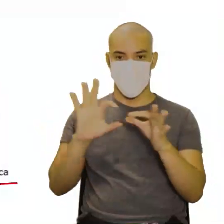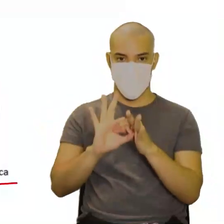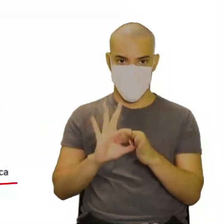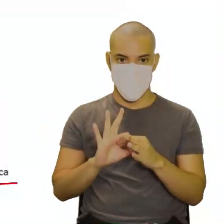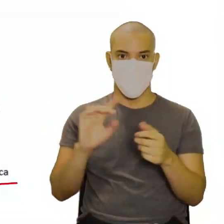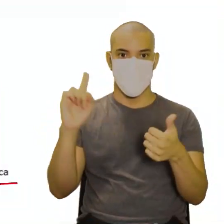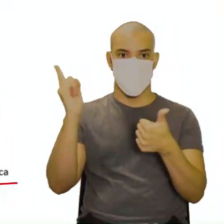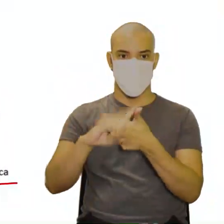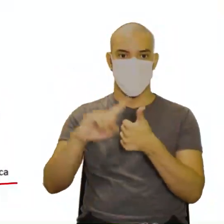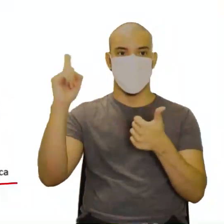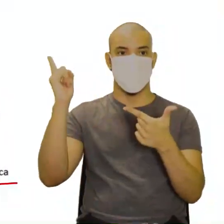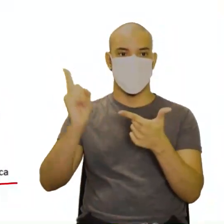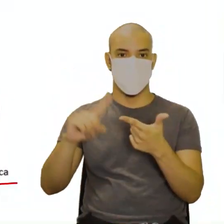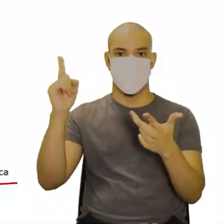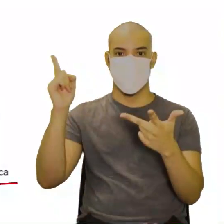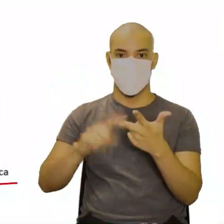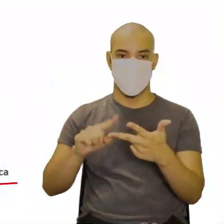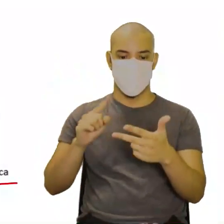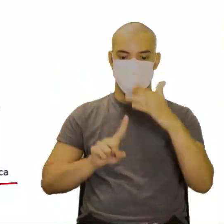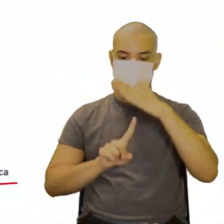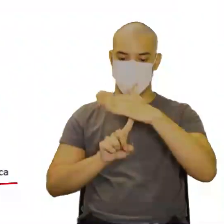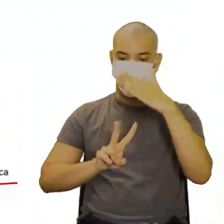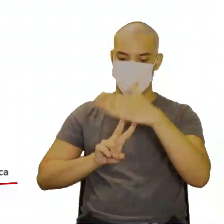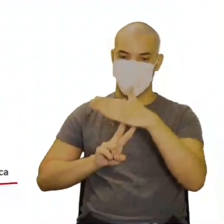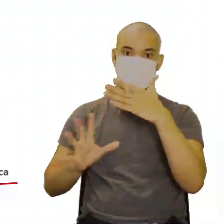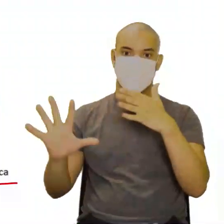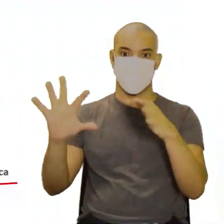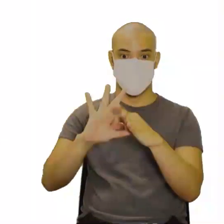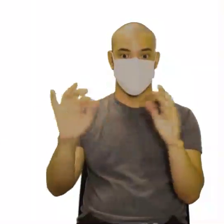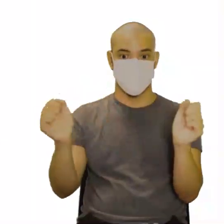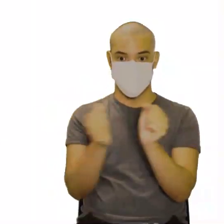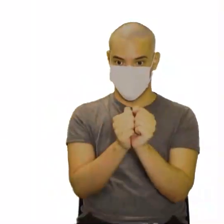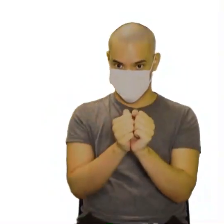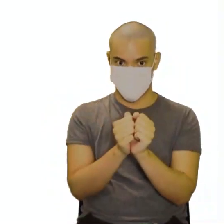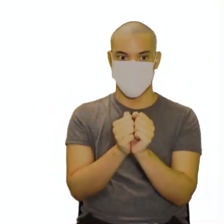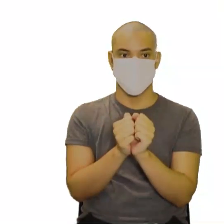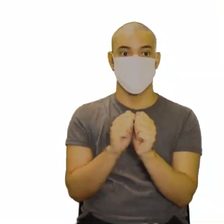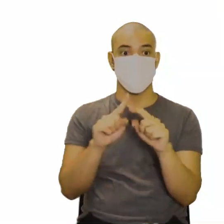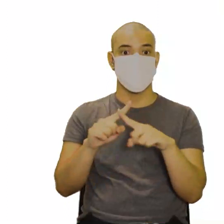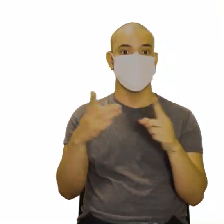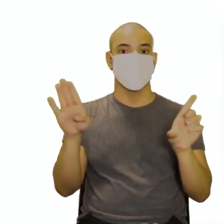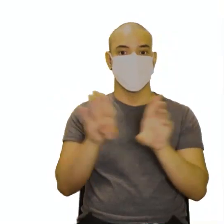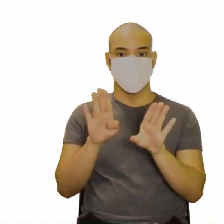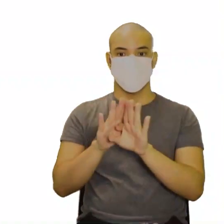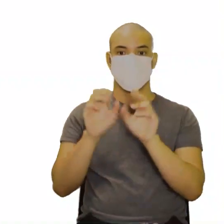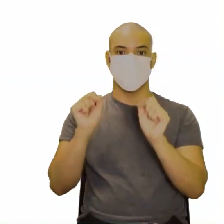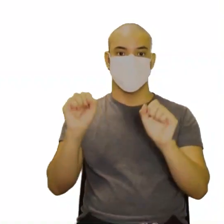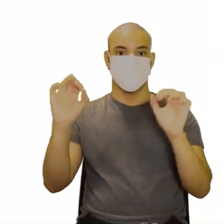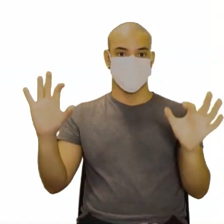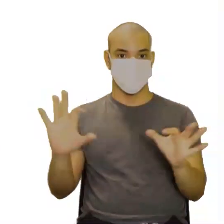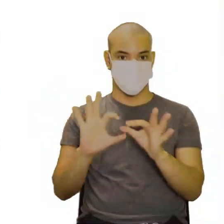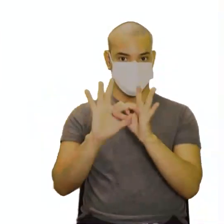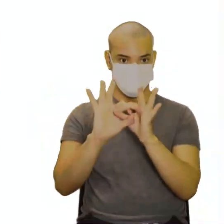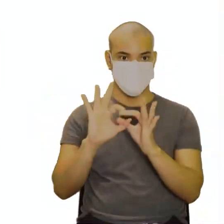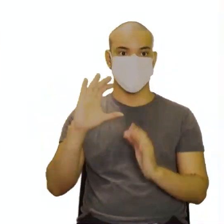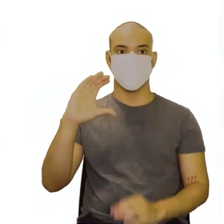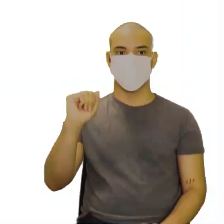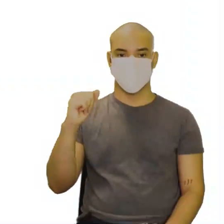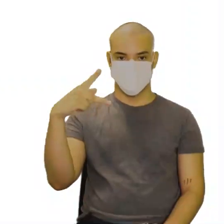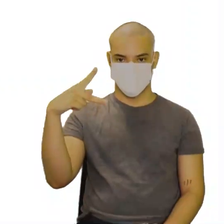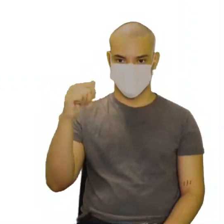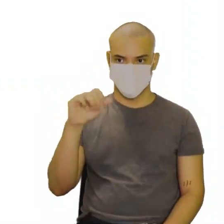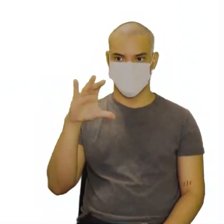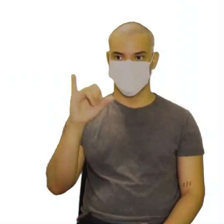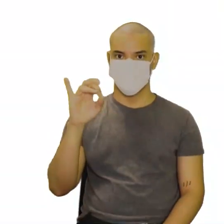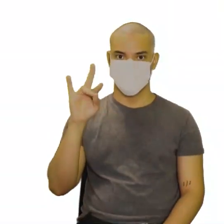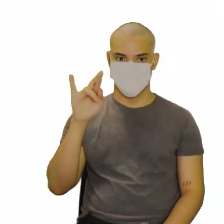resistor, a gente pode associar gerador, receptor, nós também podemos associar capacitores,